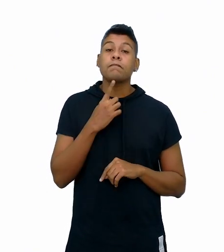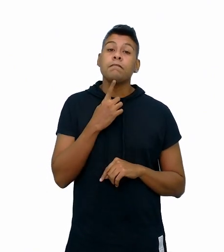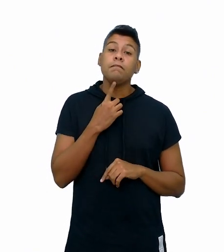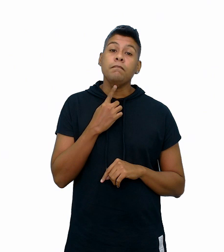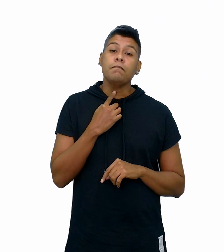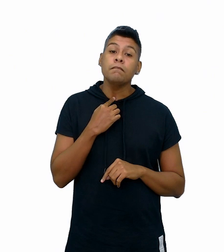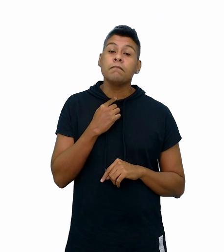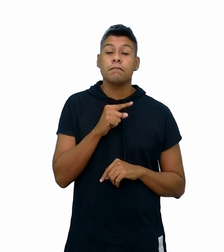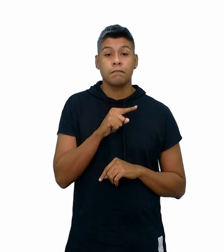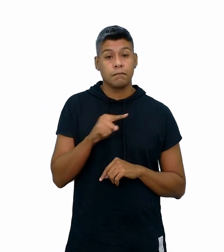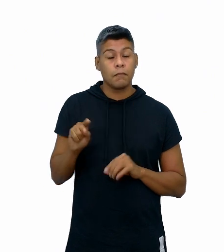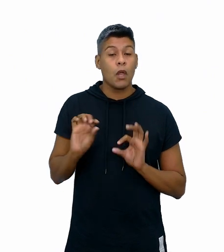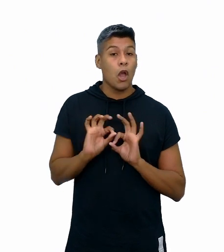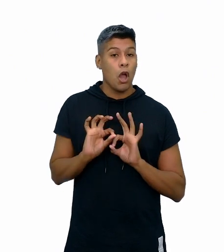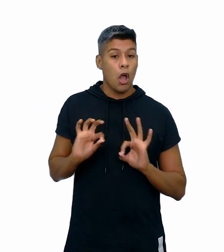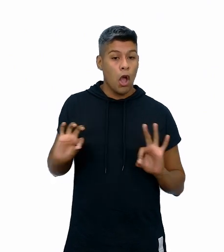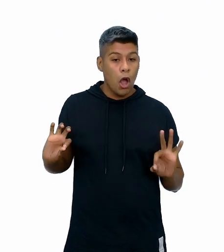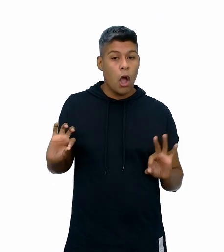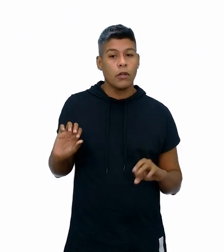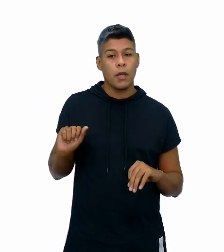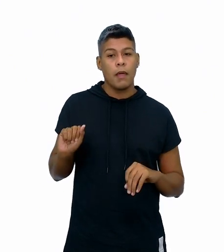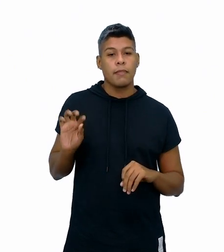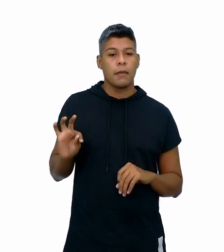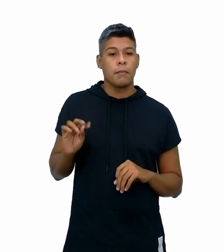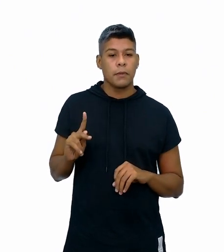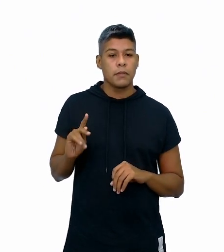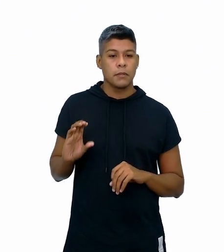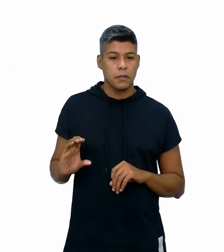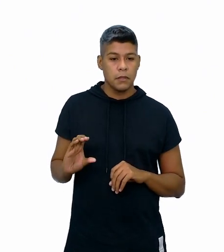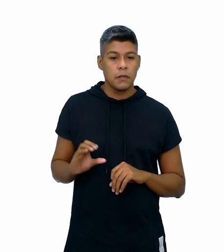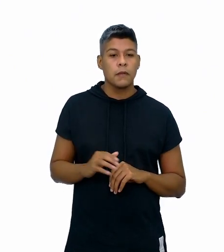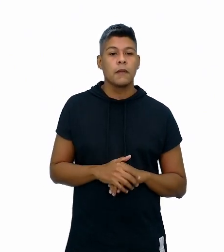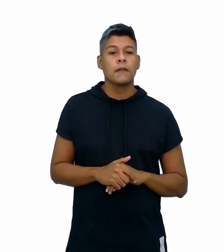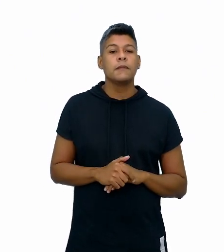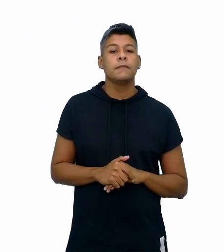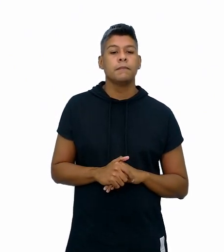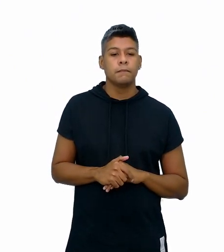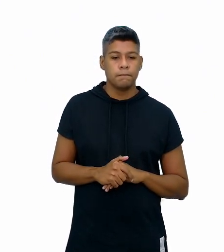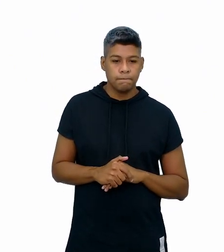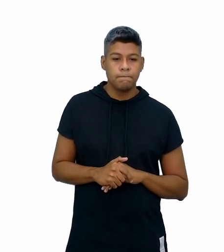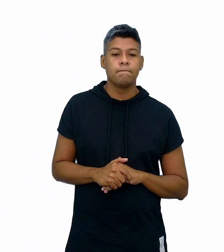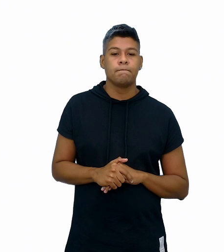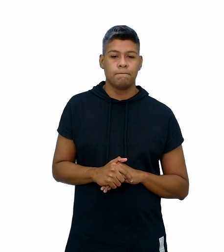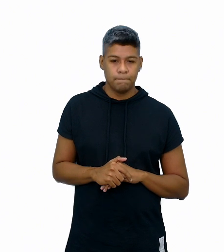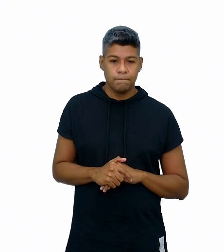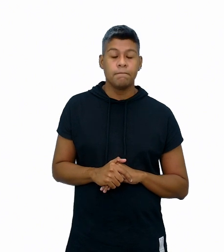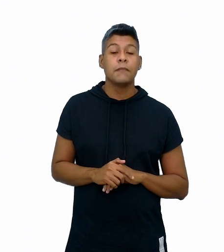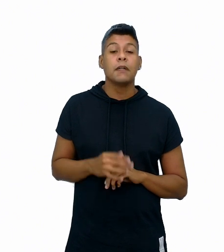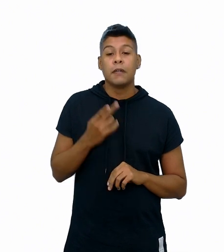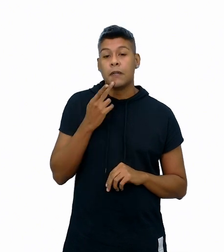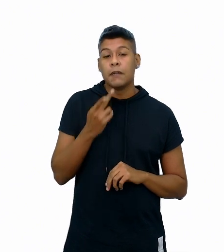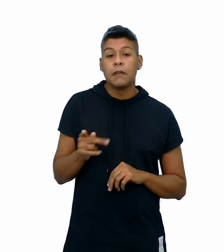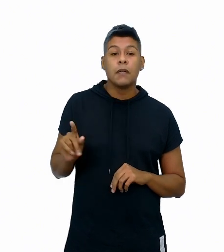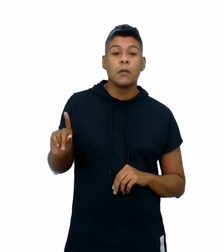desejo a vocês uma excelente ATPC, de desdobramento, e dizer